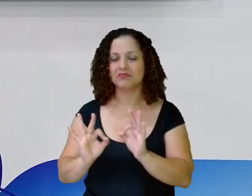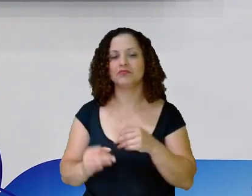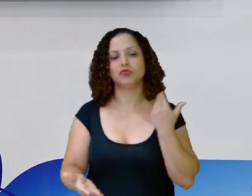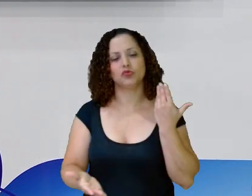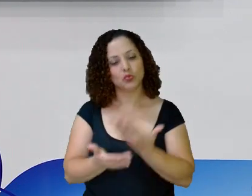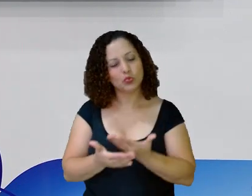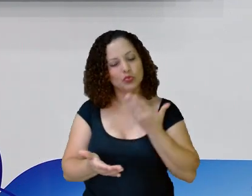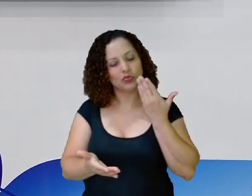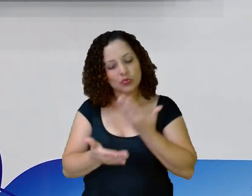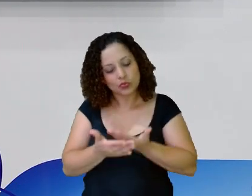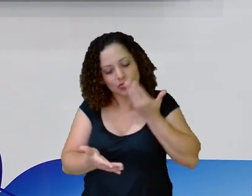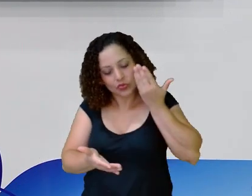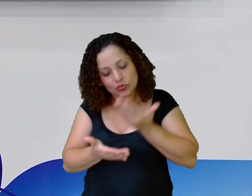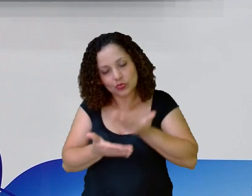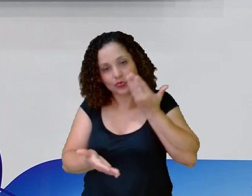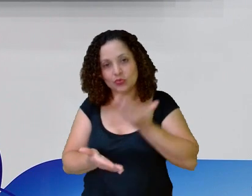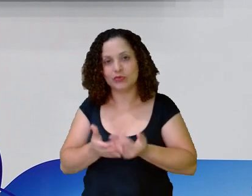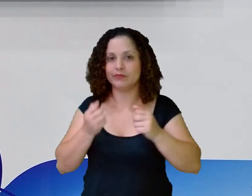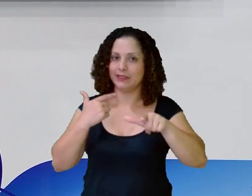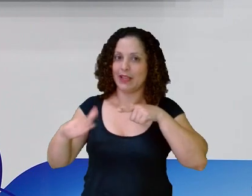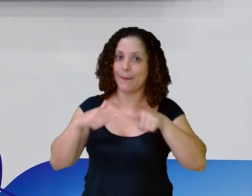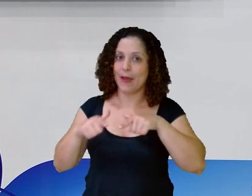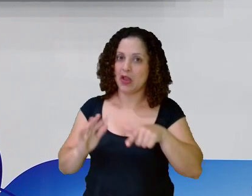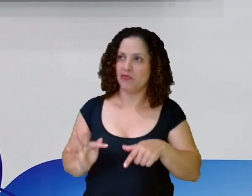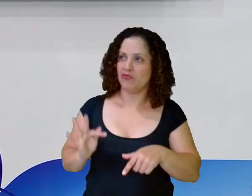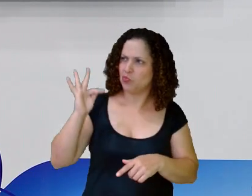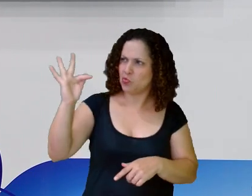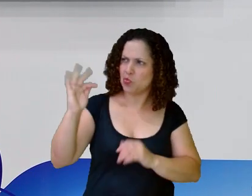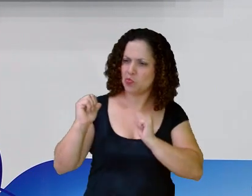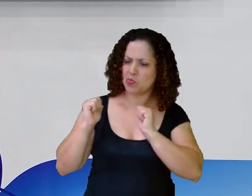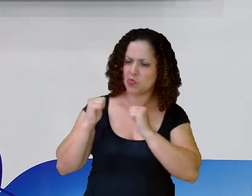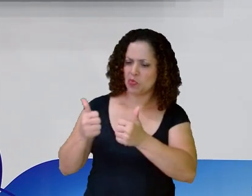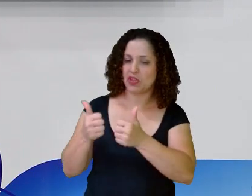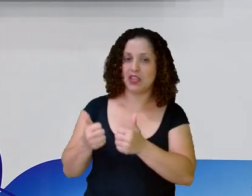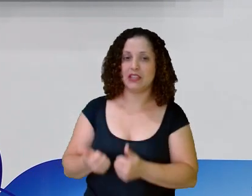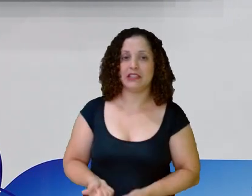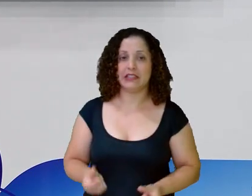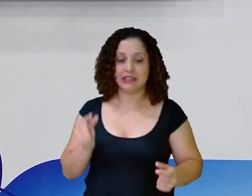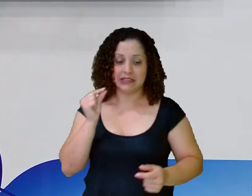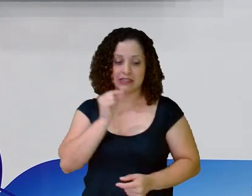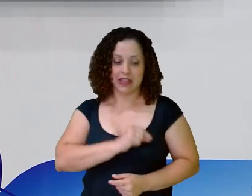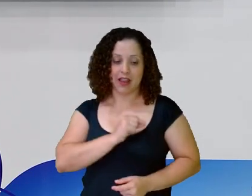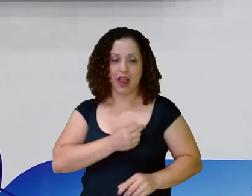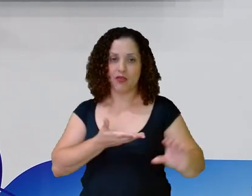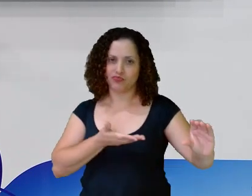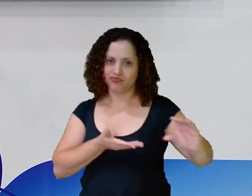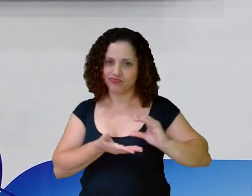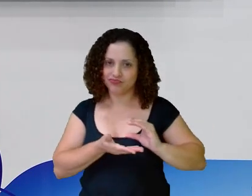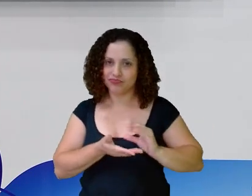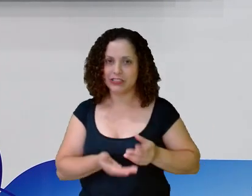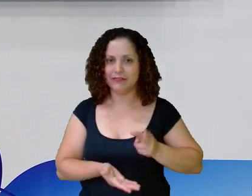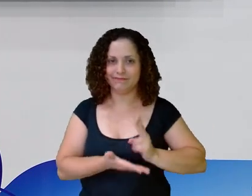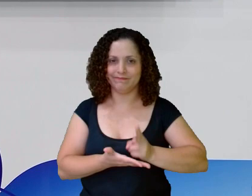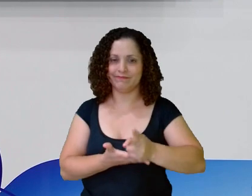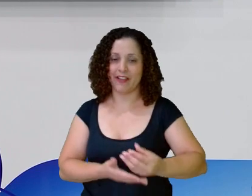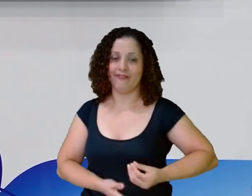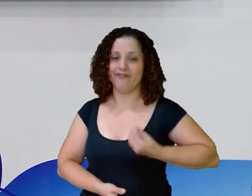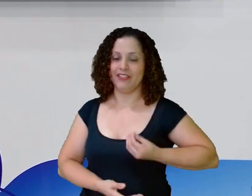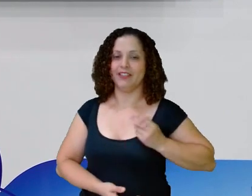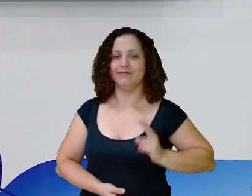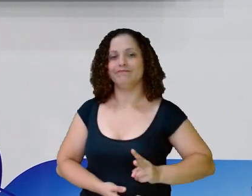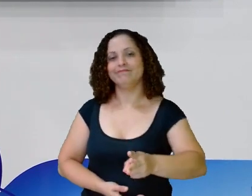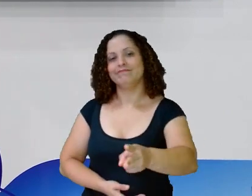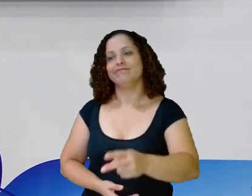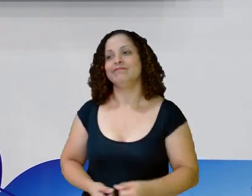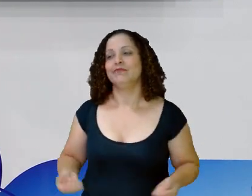estudando para conseguir um emprego melhor e nesse emprego você receber, continuar sobrevivendo e assim vai seguindo a vida.